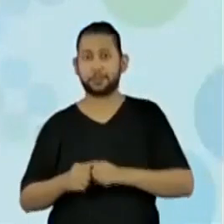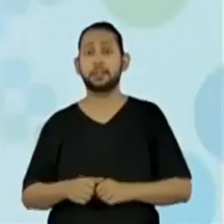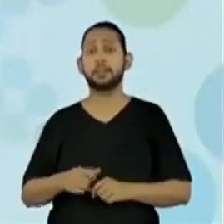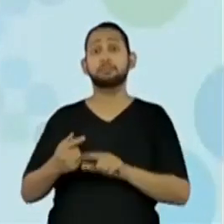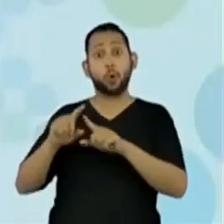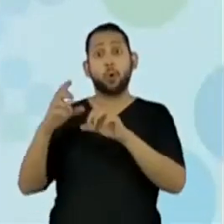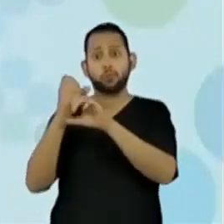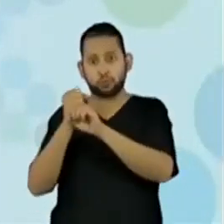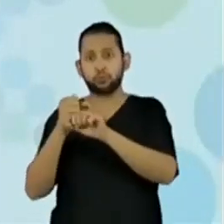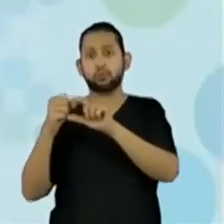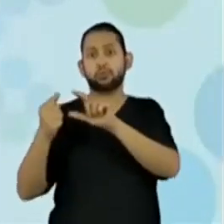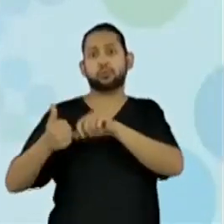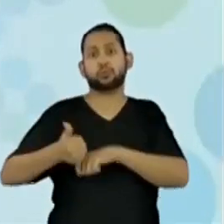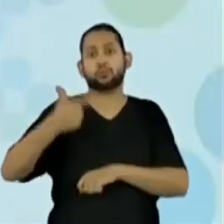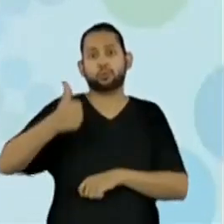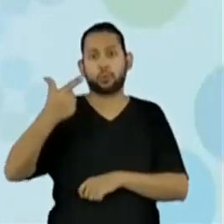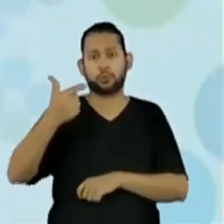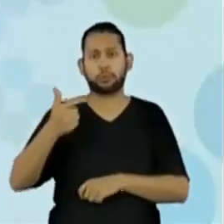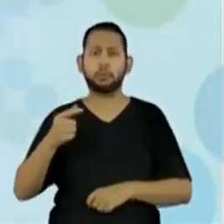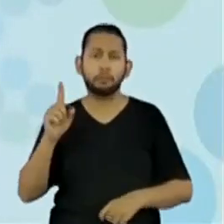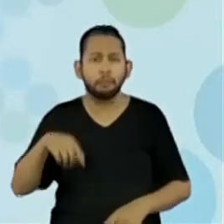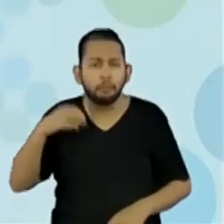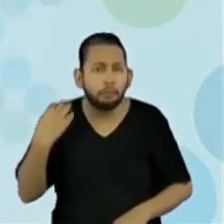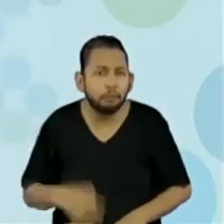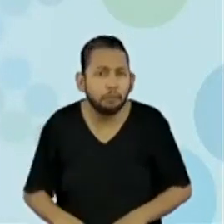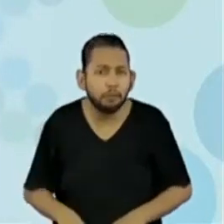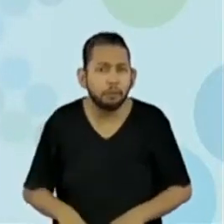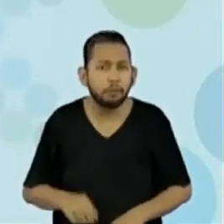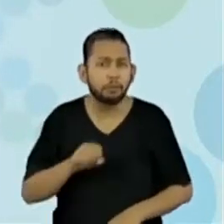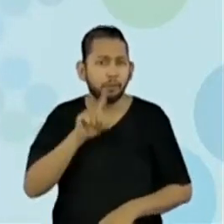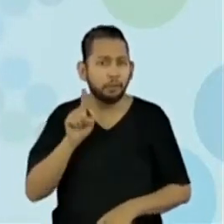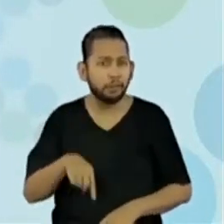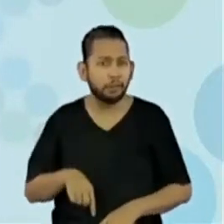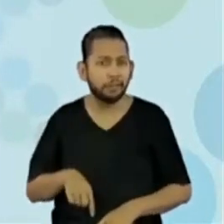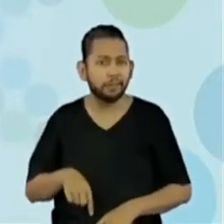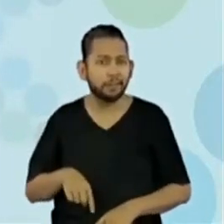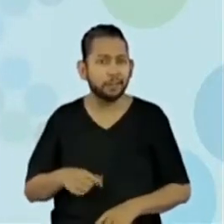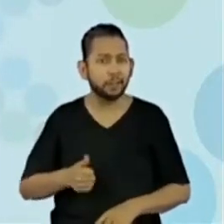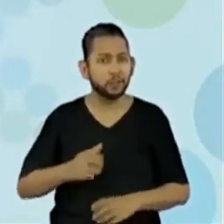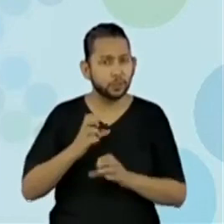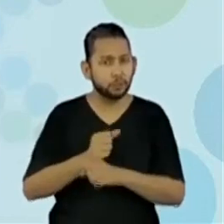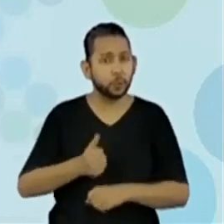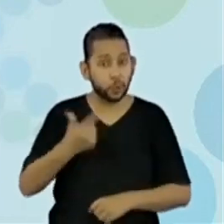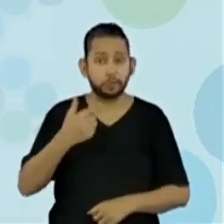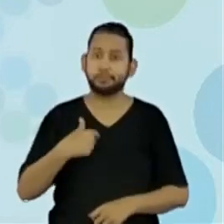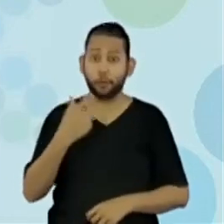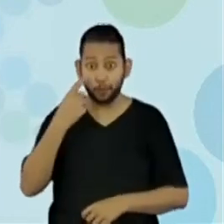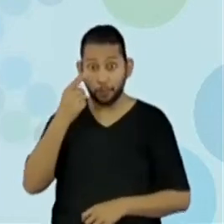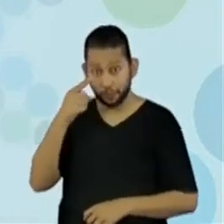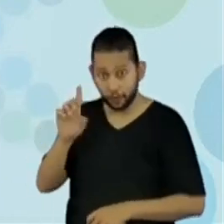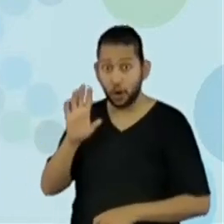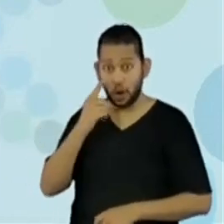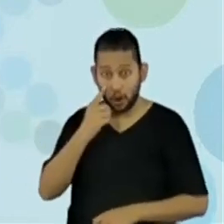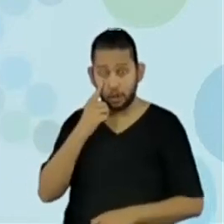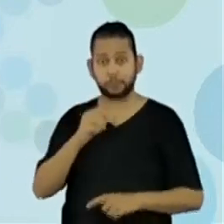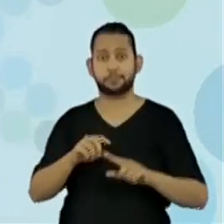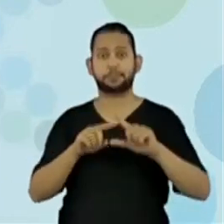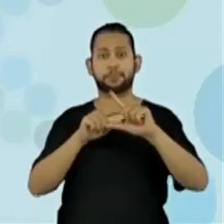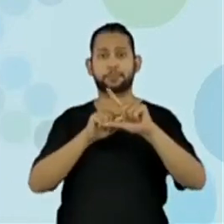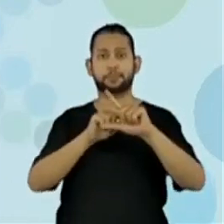12. É isso mesmo? Será? Vamos ver, vamos conferir. Então, tem